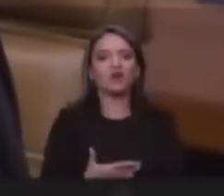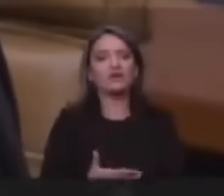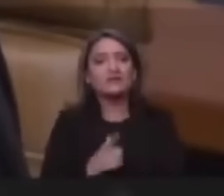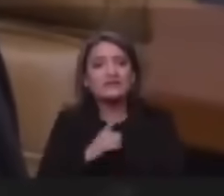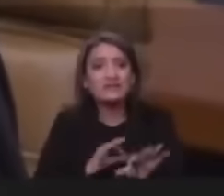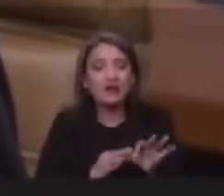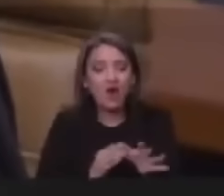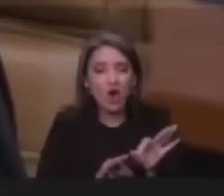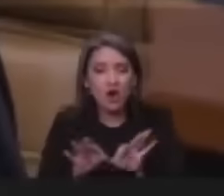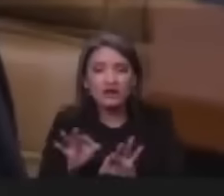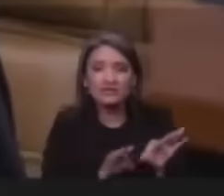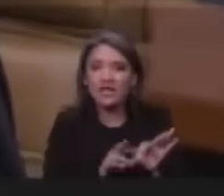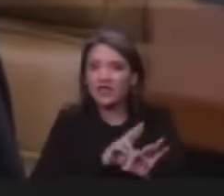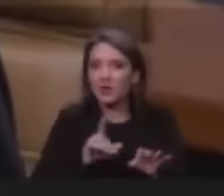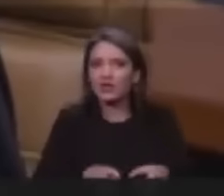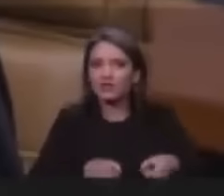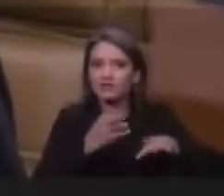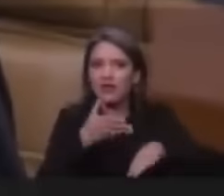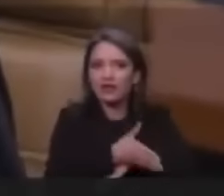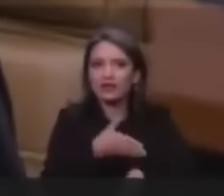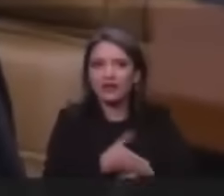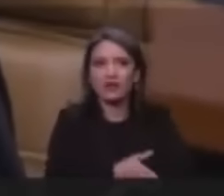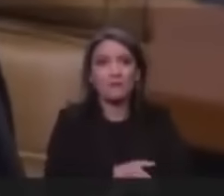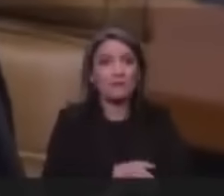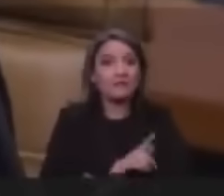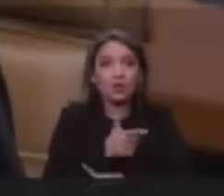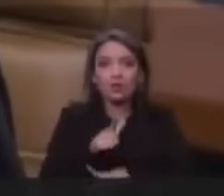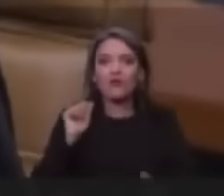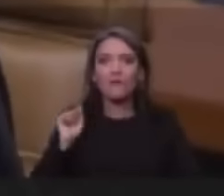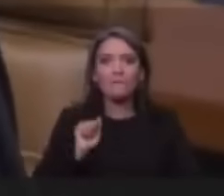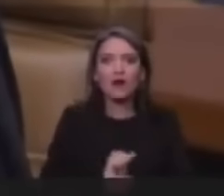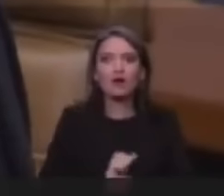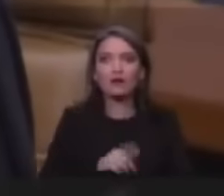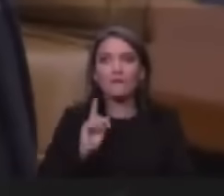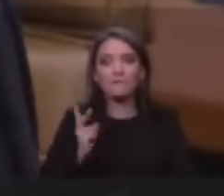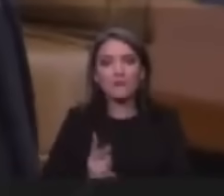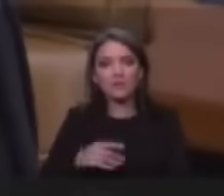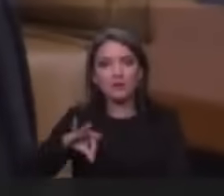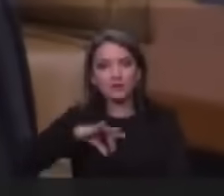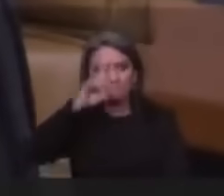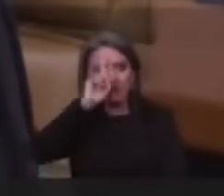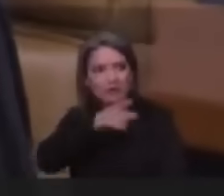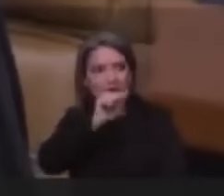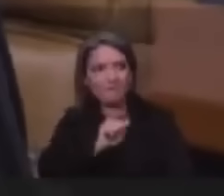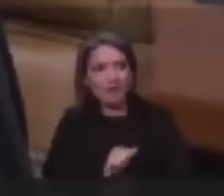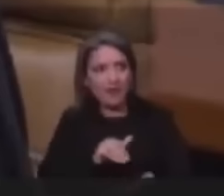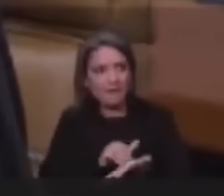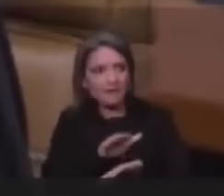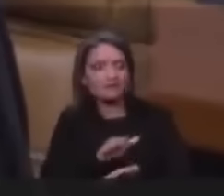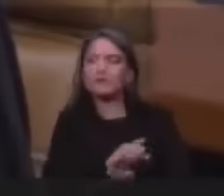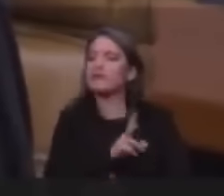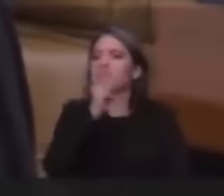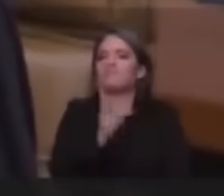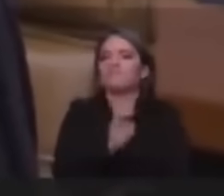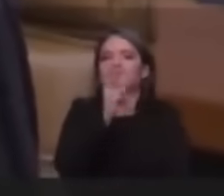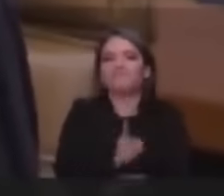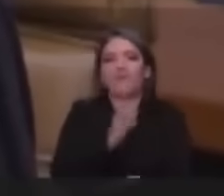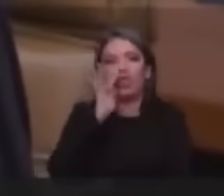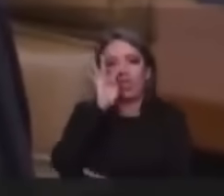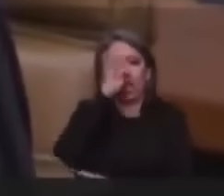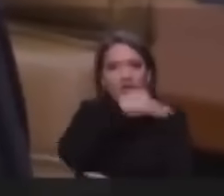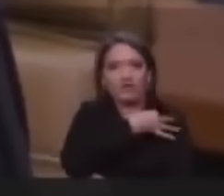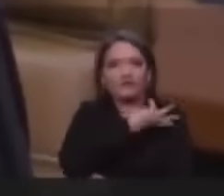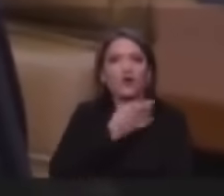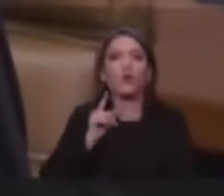e não houve recuo mesmo diante de ordens de desocupação porque o objetivo era Claro o objetivo